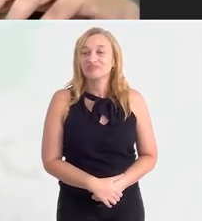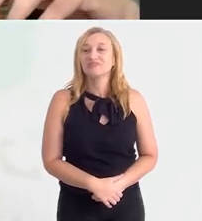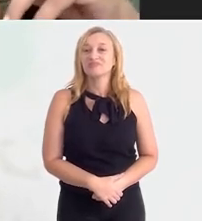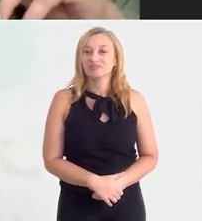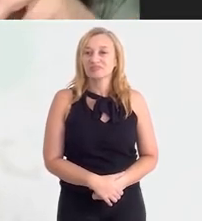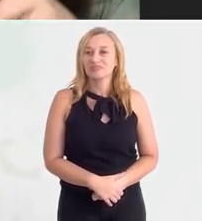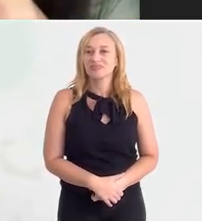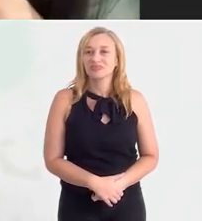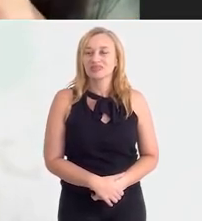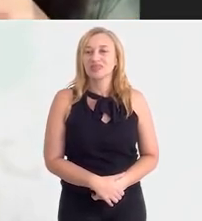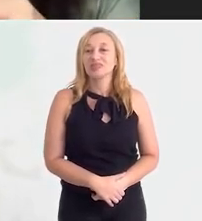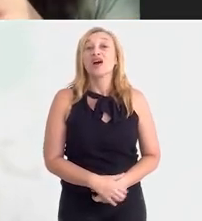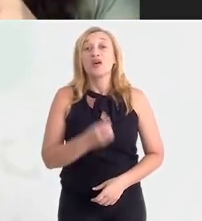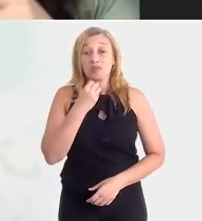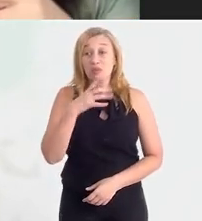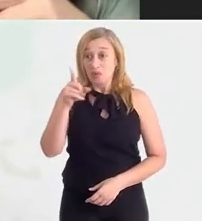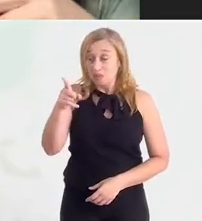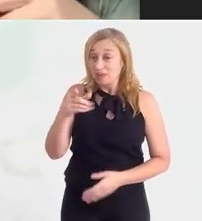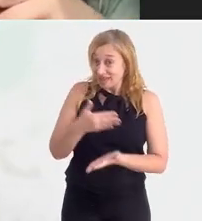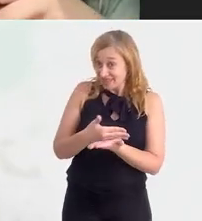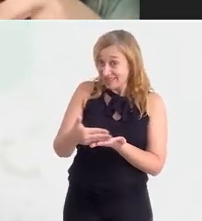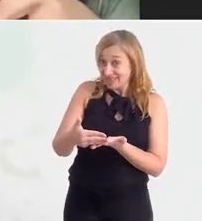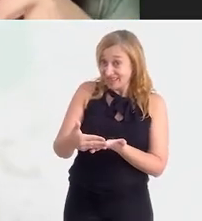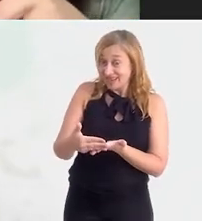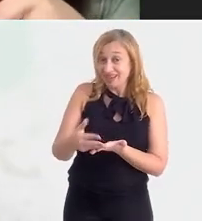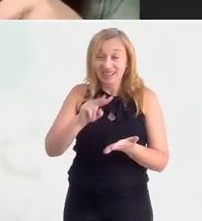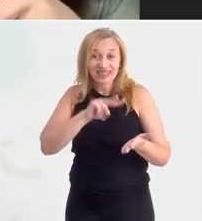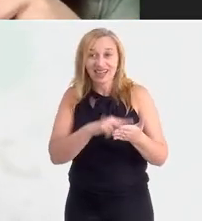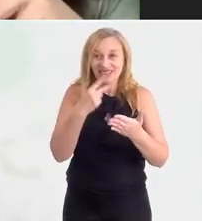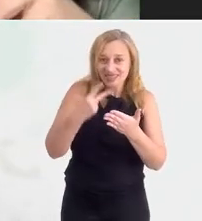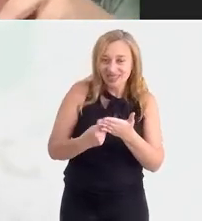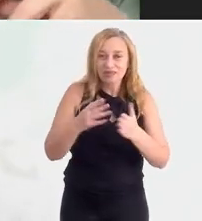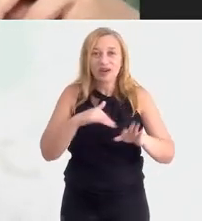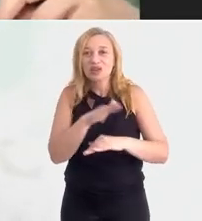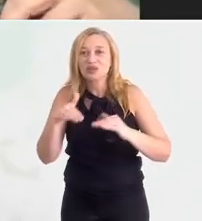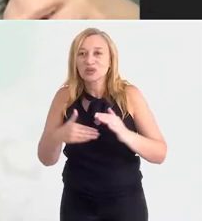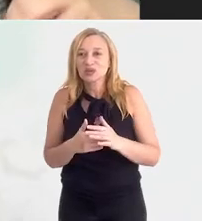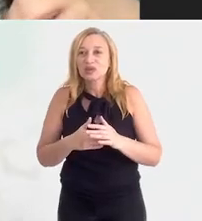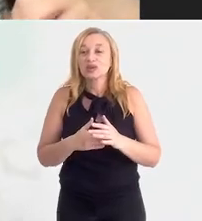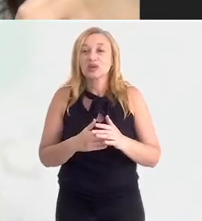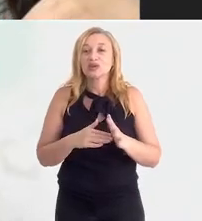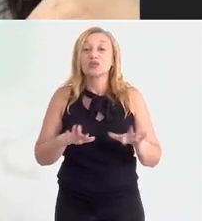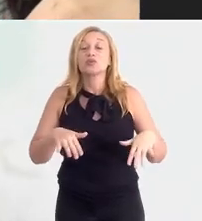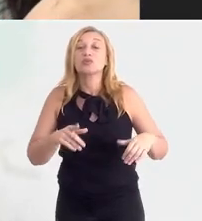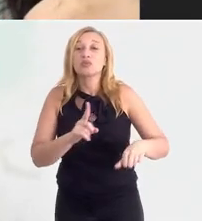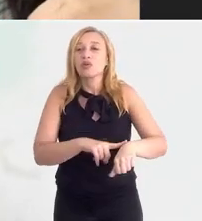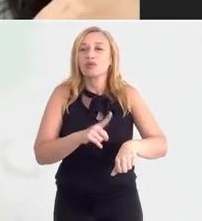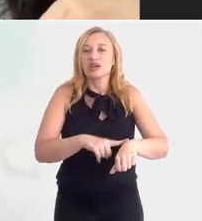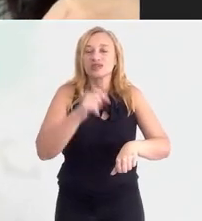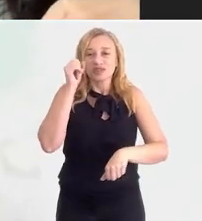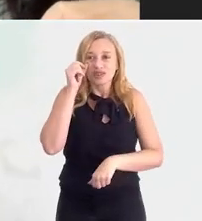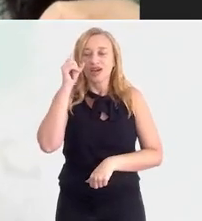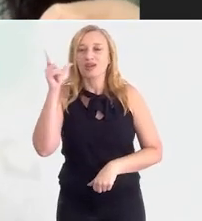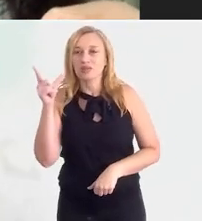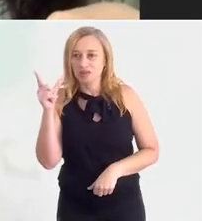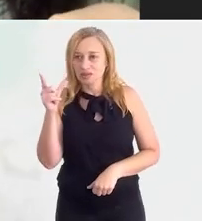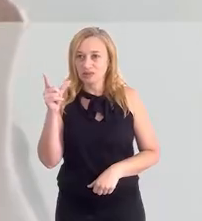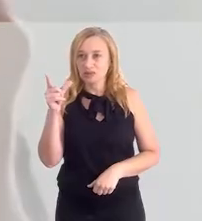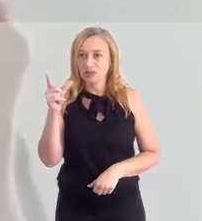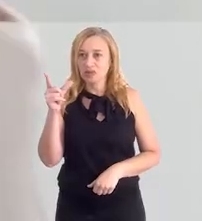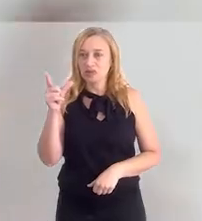microcontos. Então, eu acho que é uma boa forma para começar. Então, traduzindo para todos: quando acordou, o